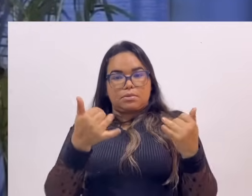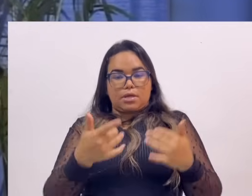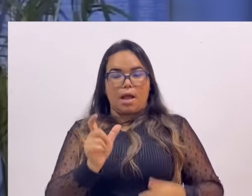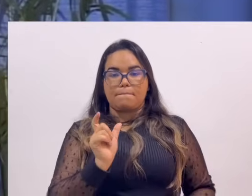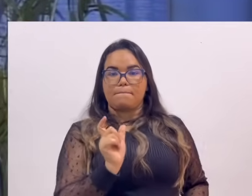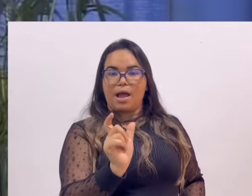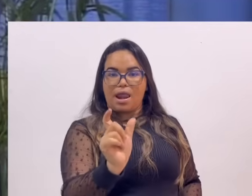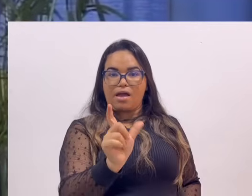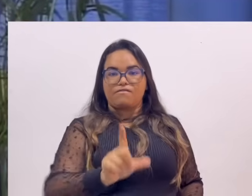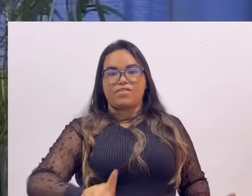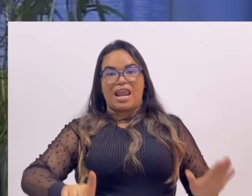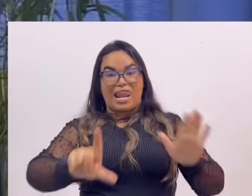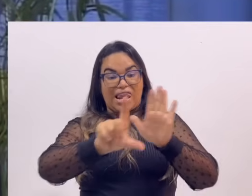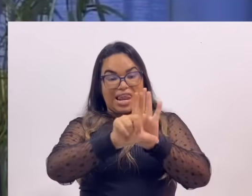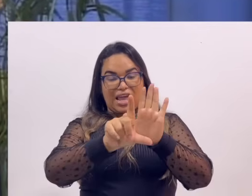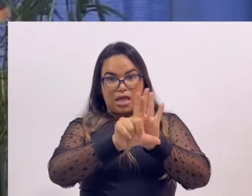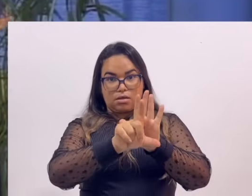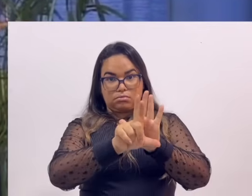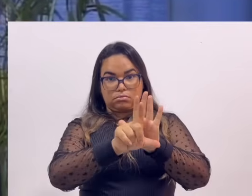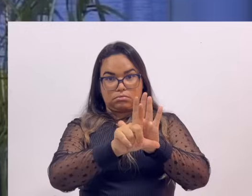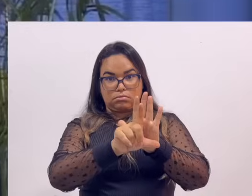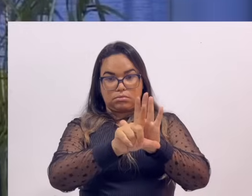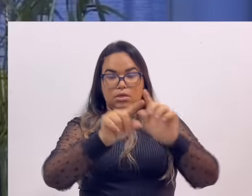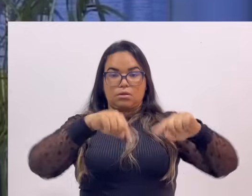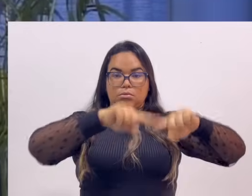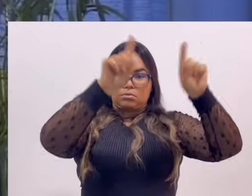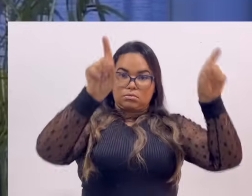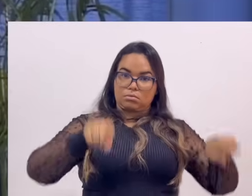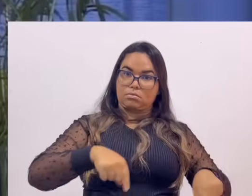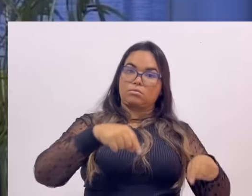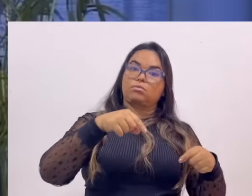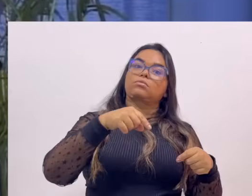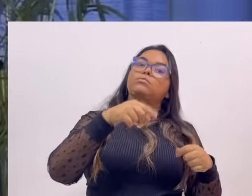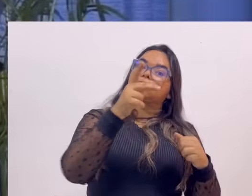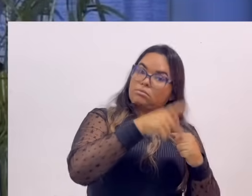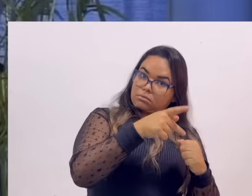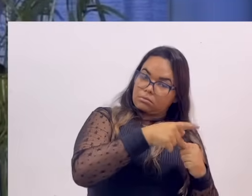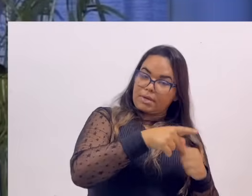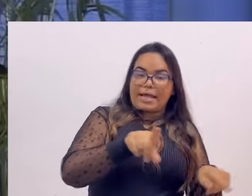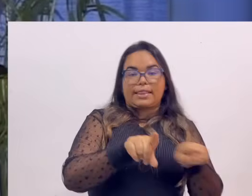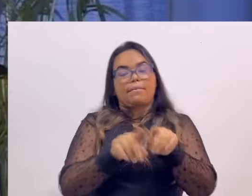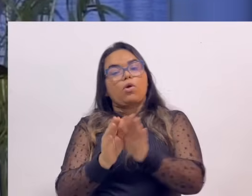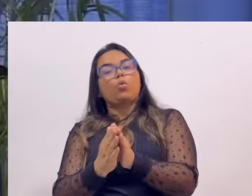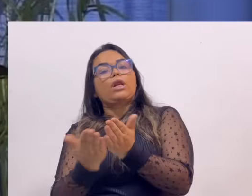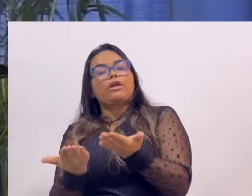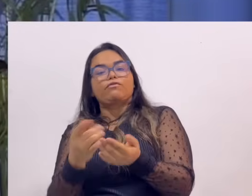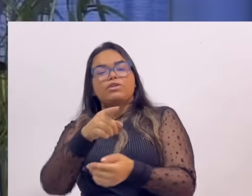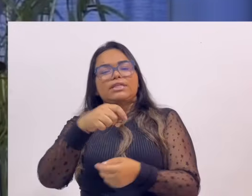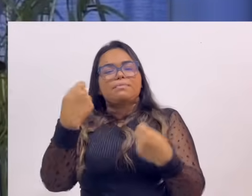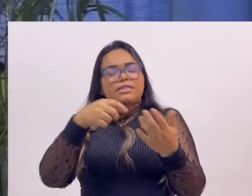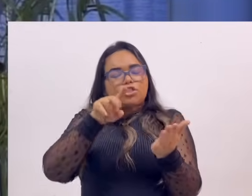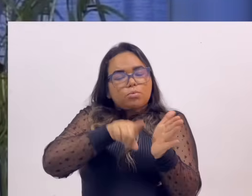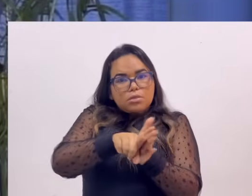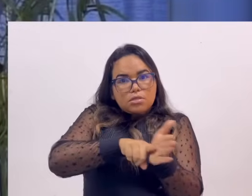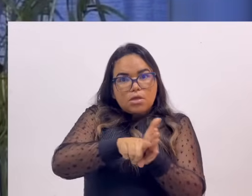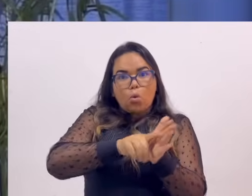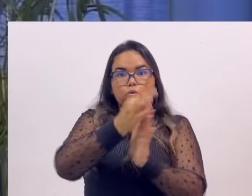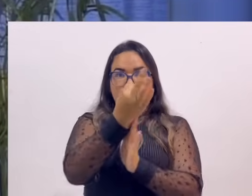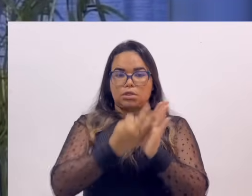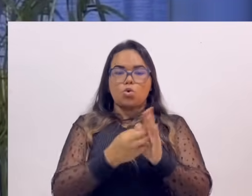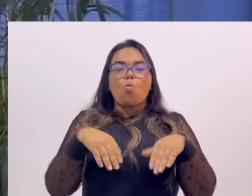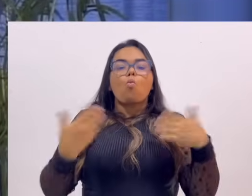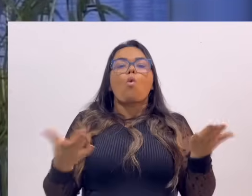simplesmente a palavra lei para as duas. E você precisa descobrir a partir do texto se ele está falando acerca da lei